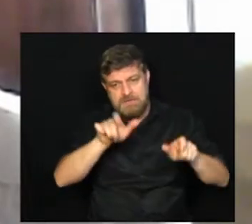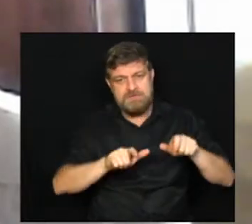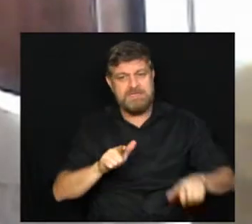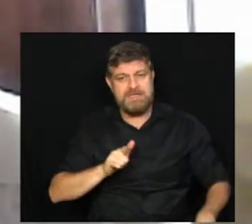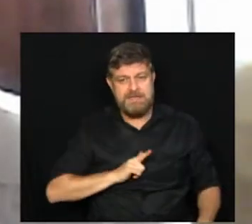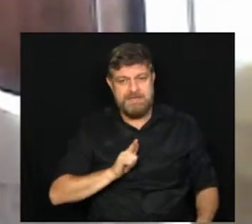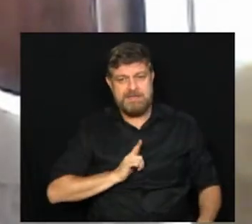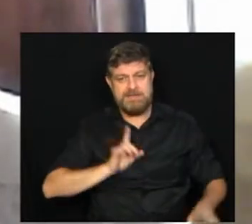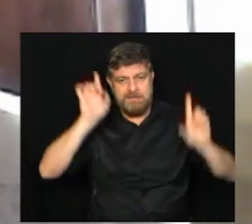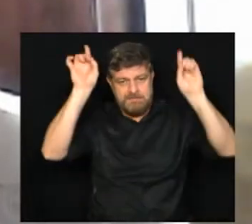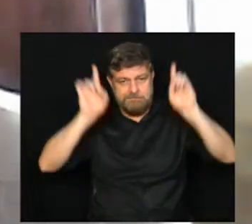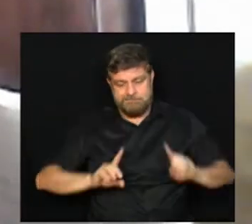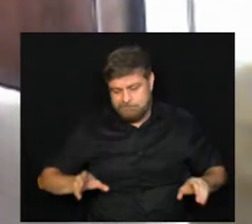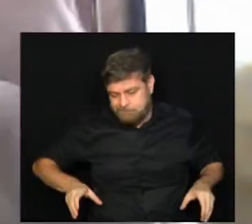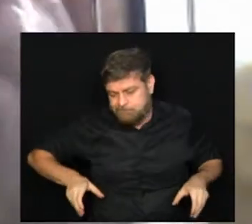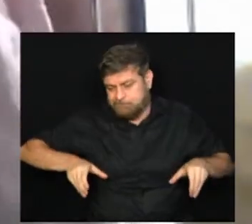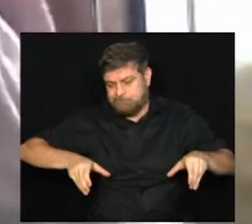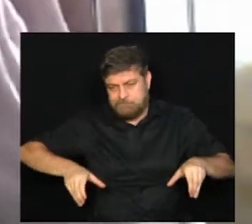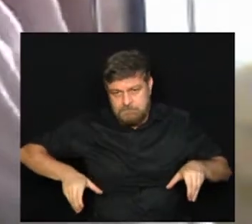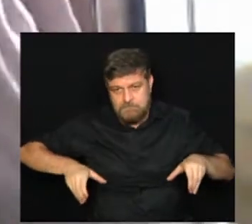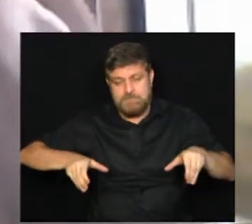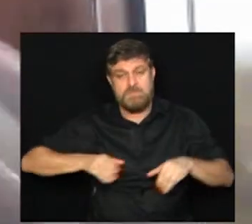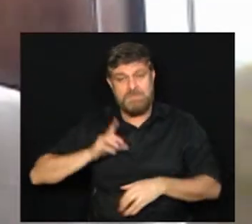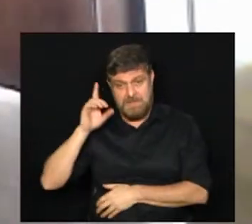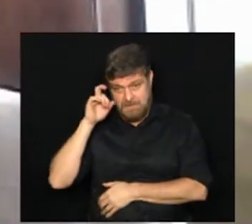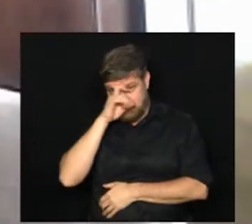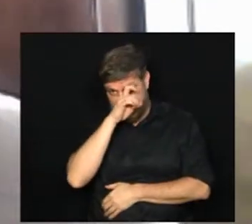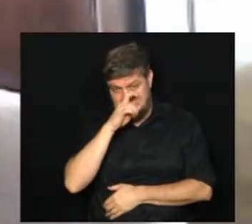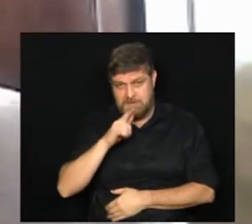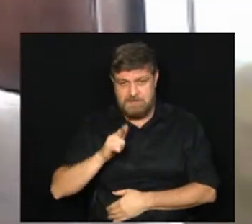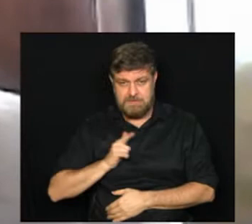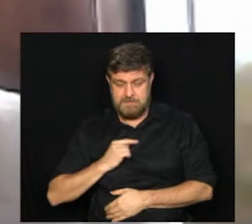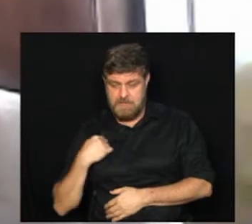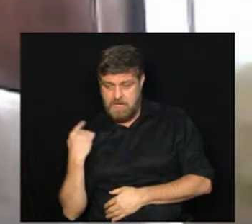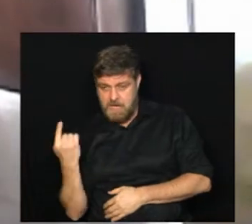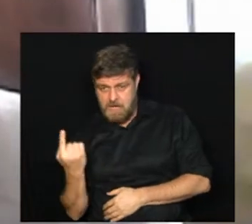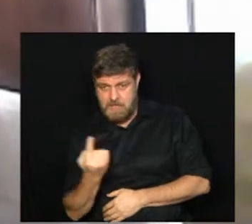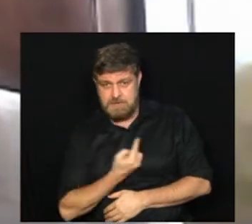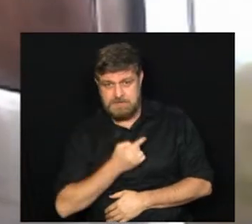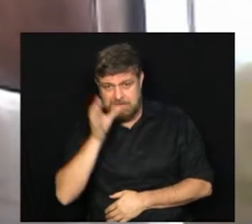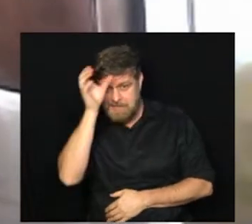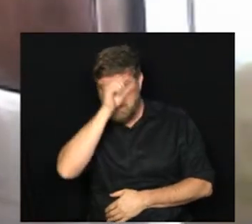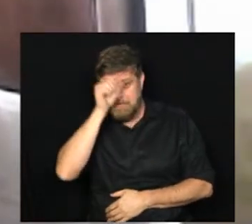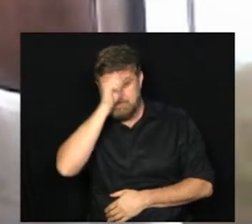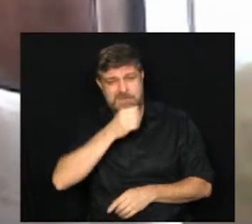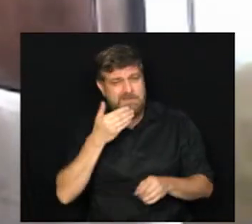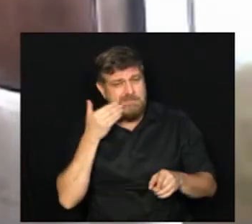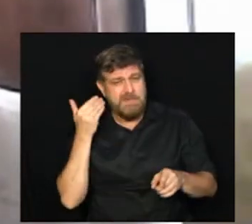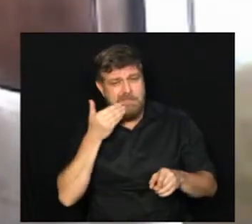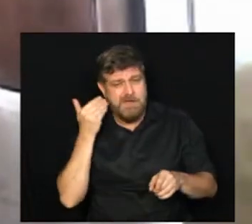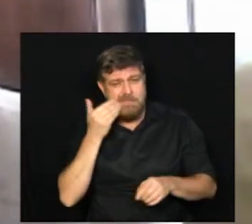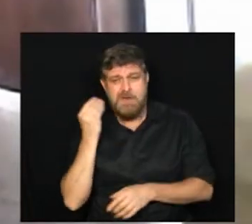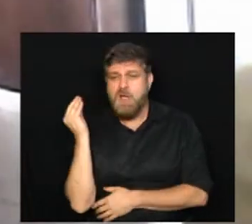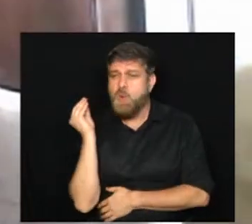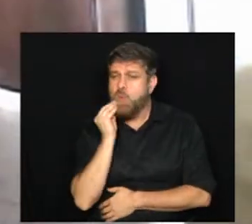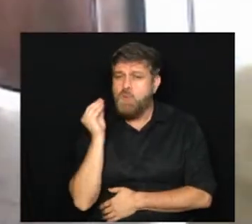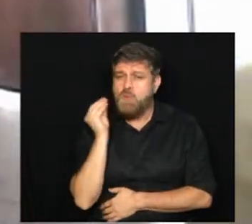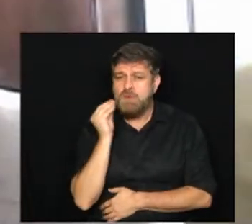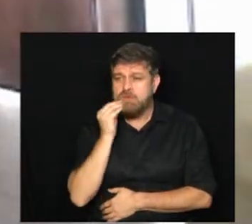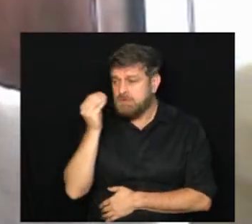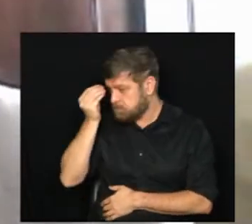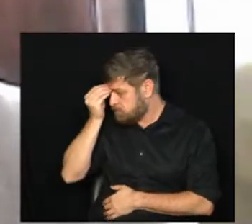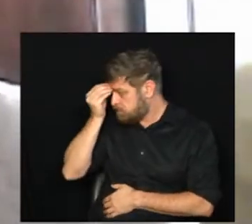questões de mobilidade reduzida. Então, nesse sentido, a gente tem aprendido muito, tem tido a oportunidade de aprender